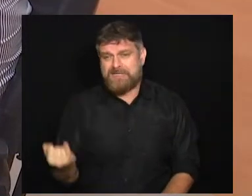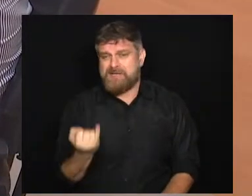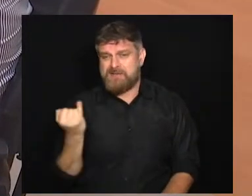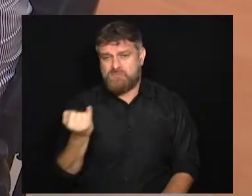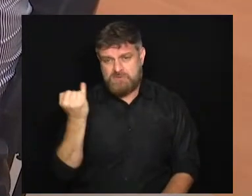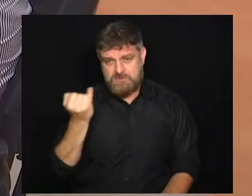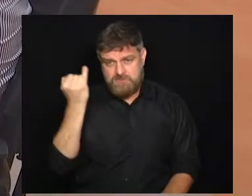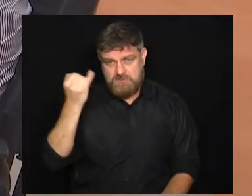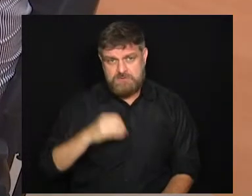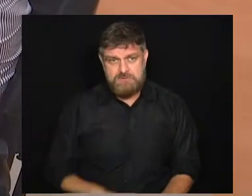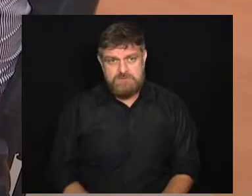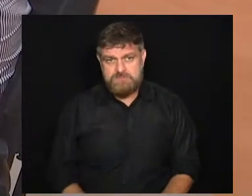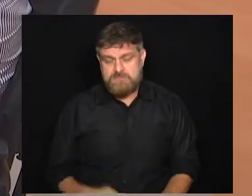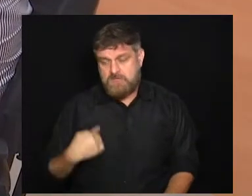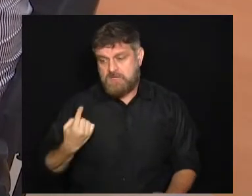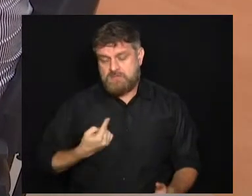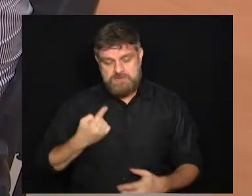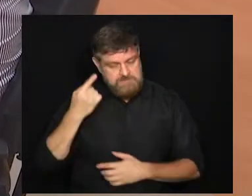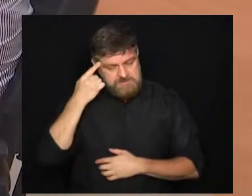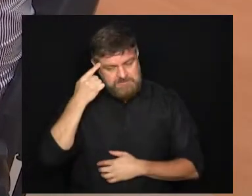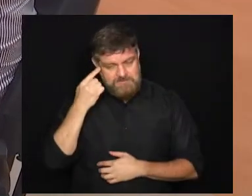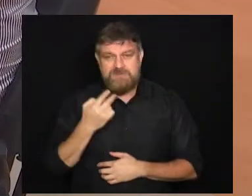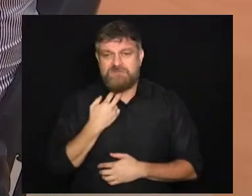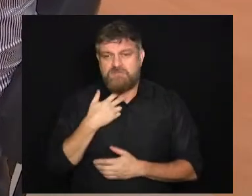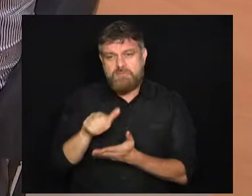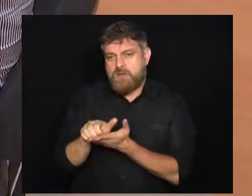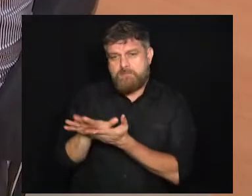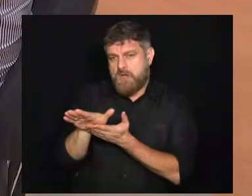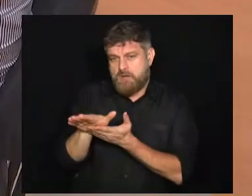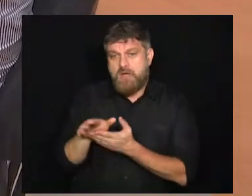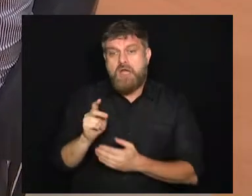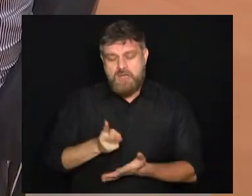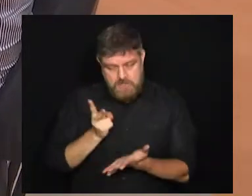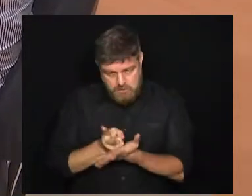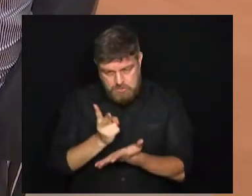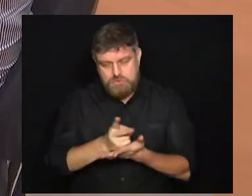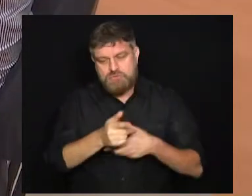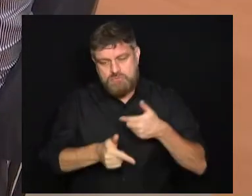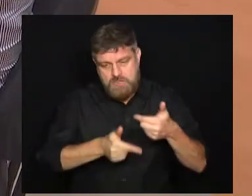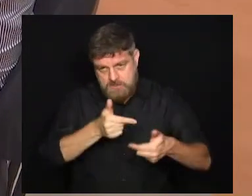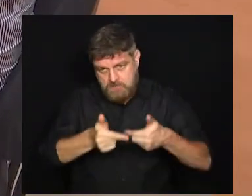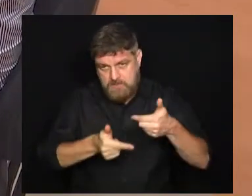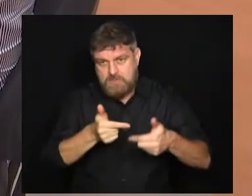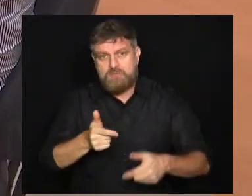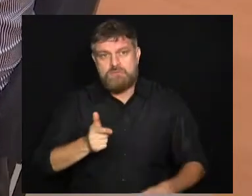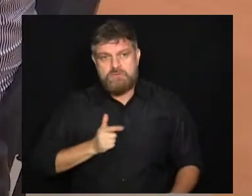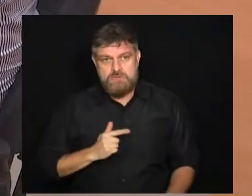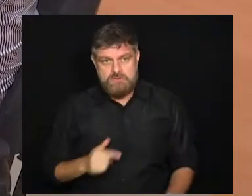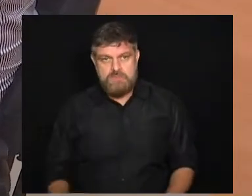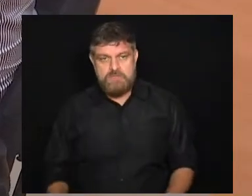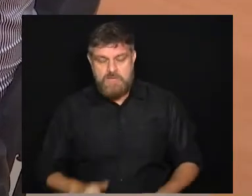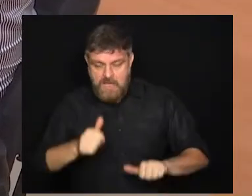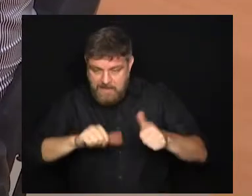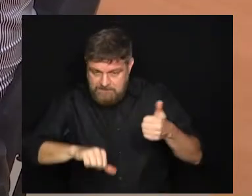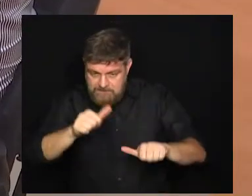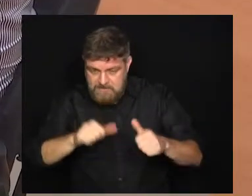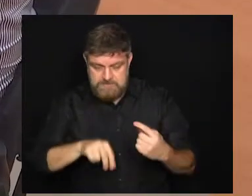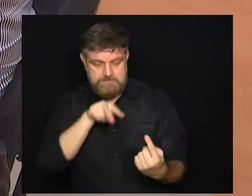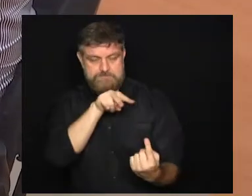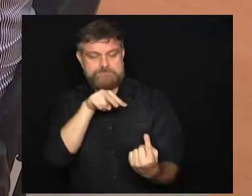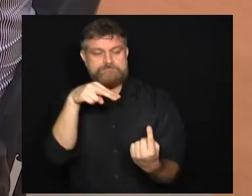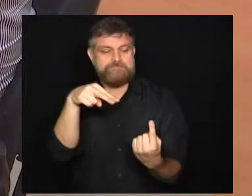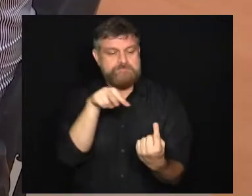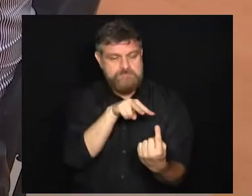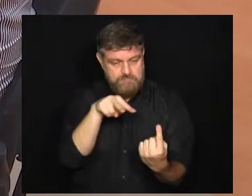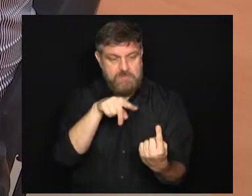processo, nós não vimos necessidade de afastá-la do serviço. Ela continua sobre todo o processo de apuração, mas continua